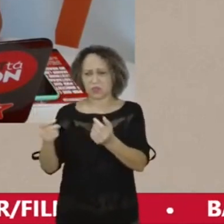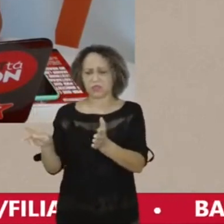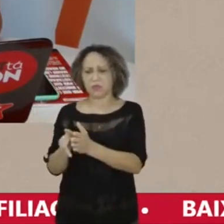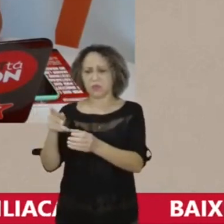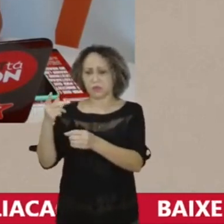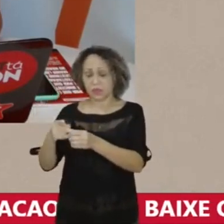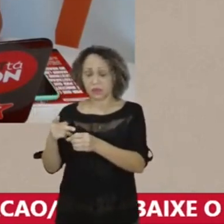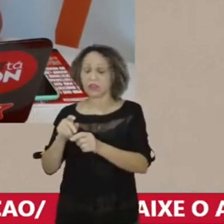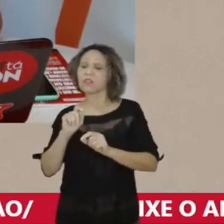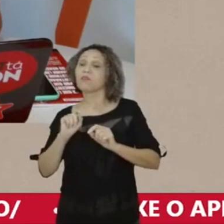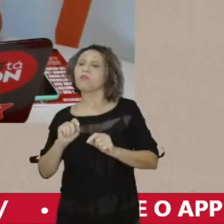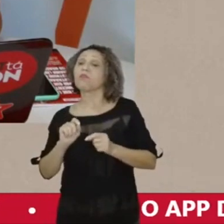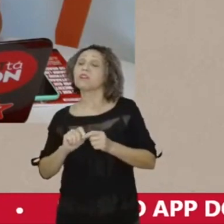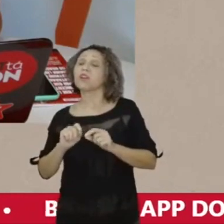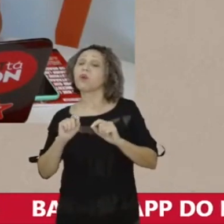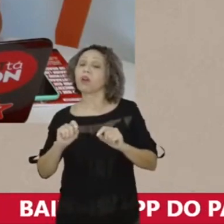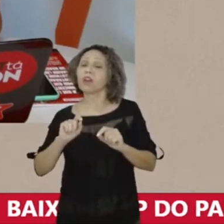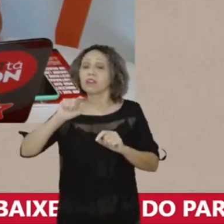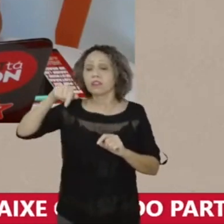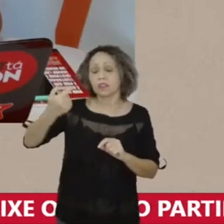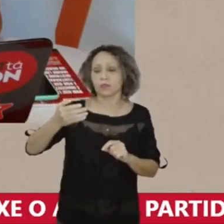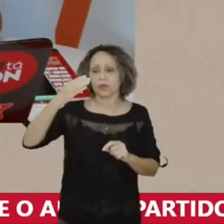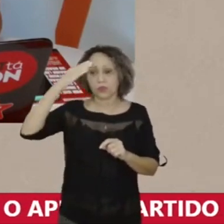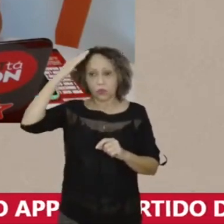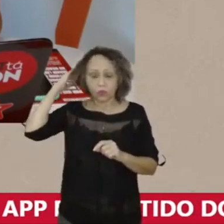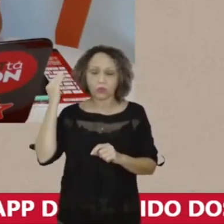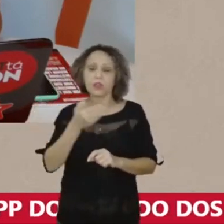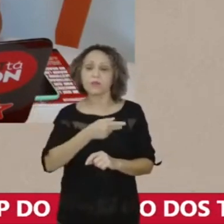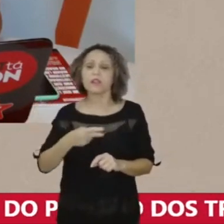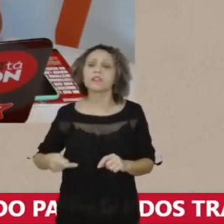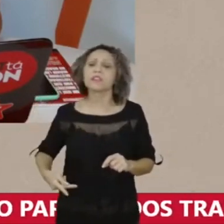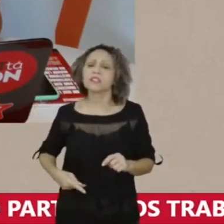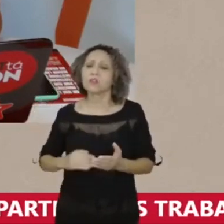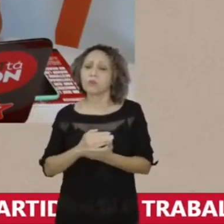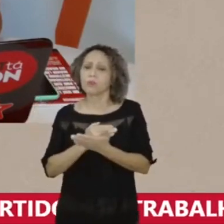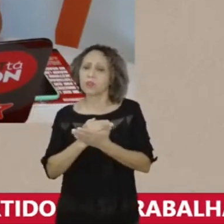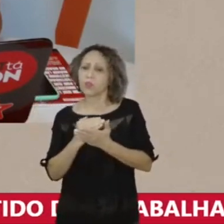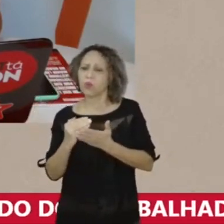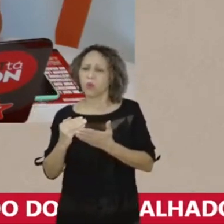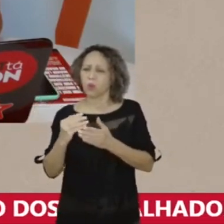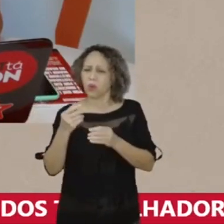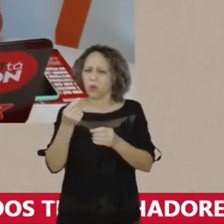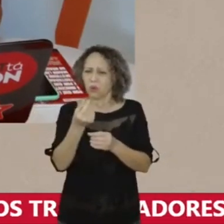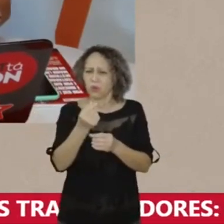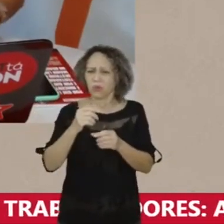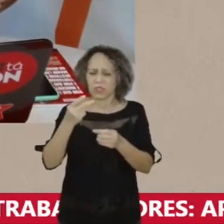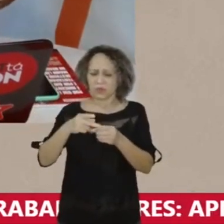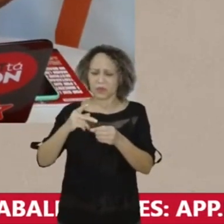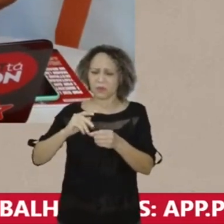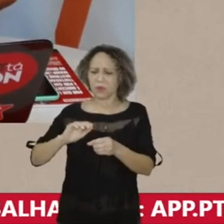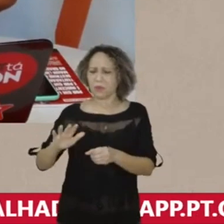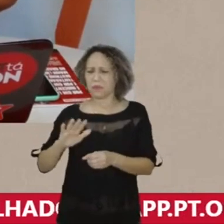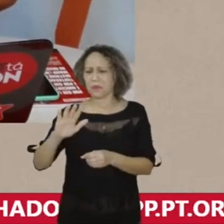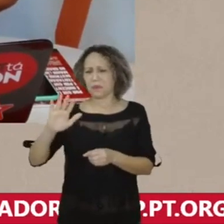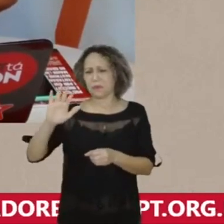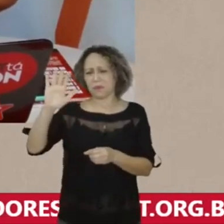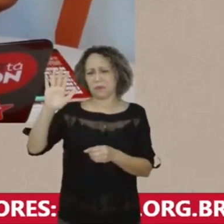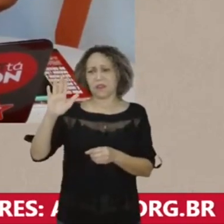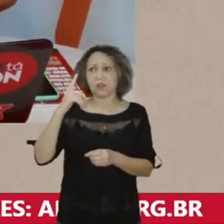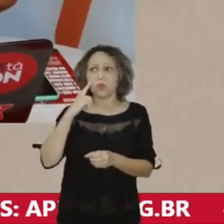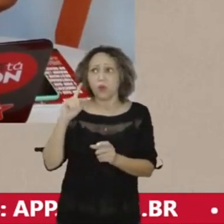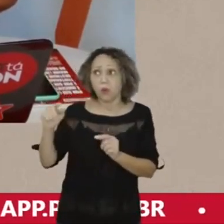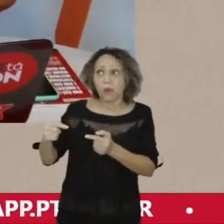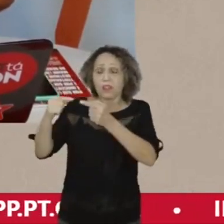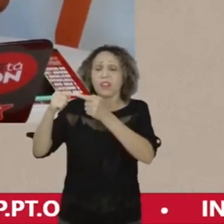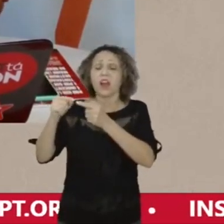se passou a fazer a partir da gestão Temer? Começou a se aumentar os preços da Petrobras baseados nos custos de importação, ou seja, como